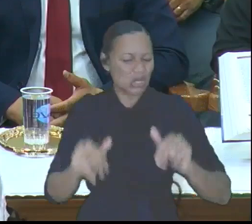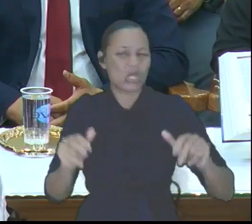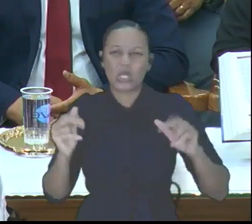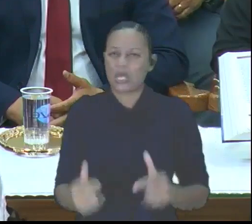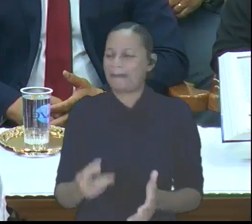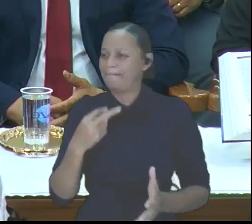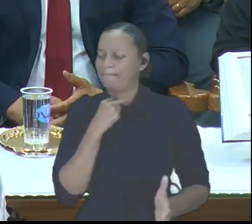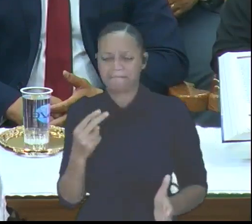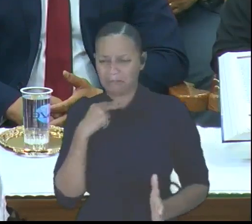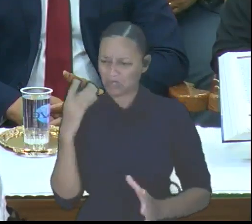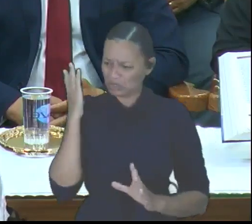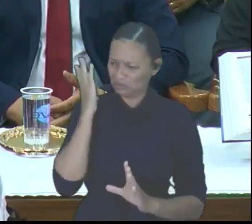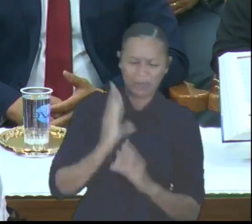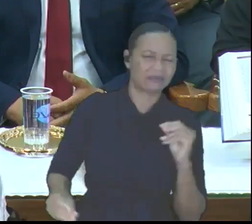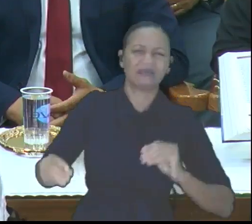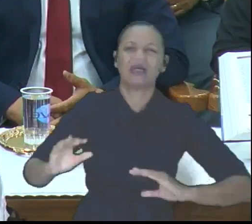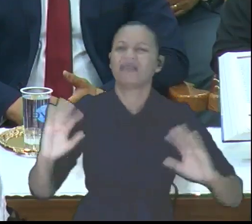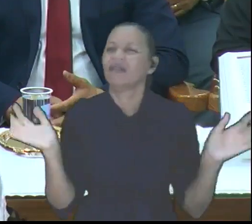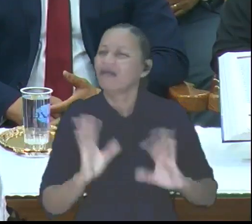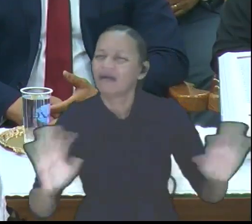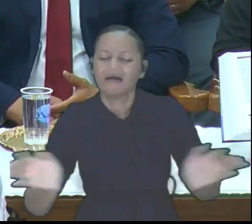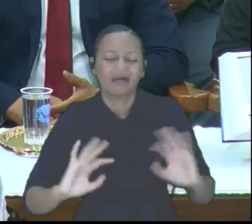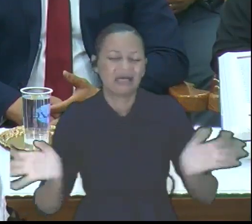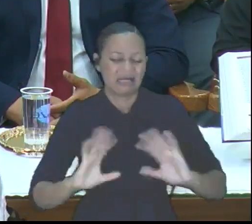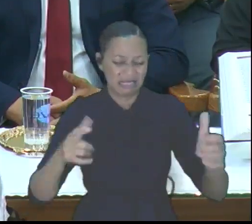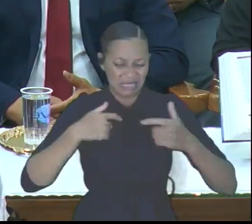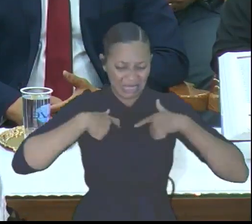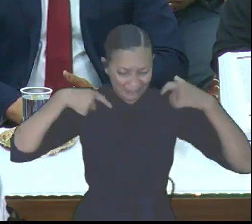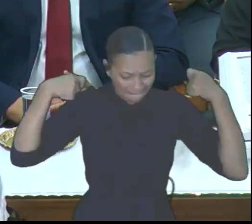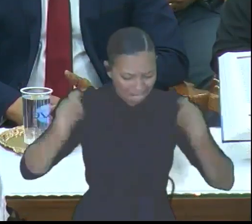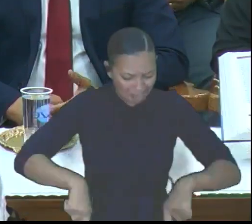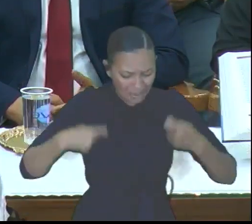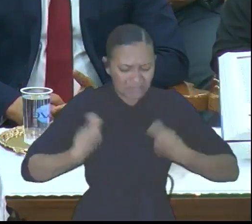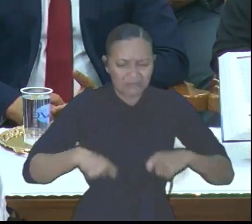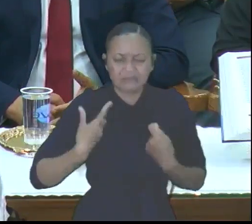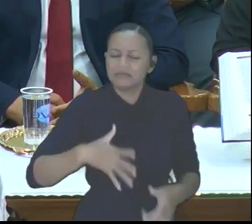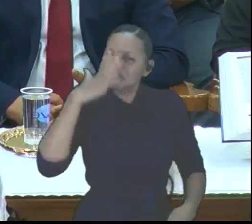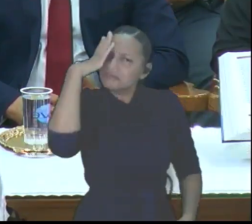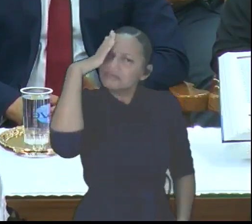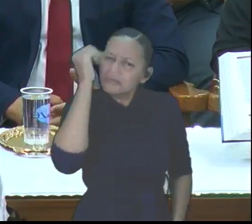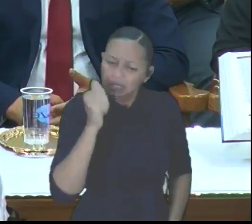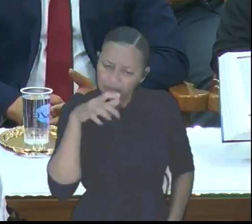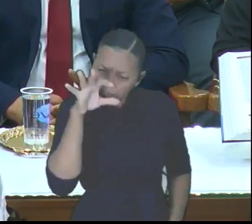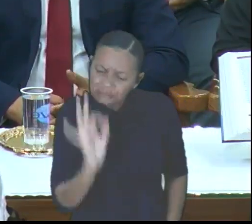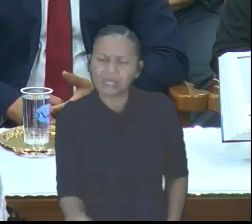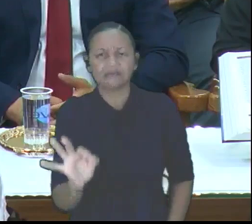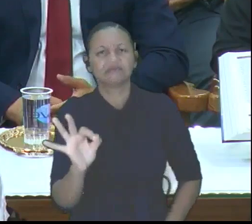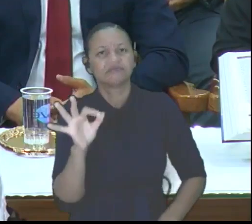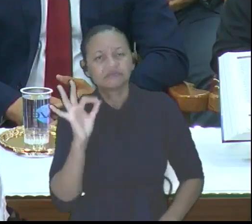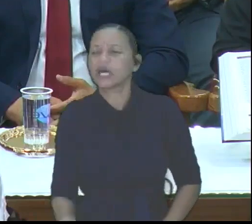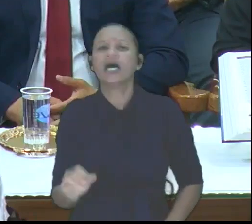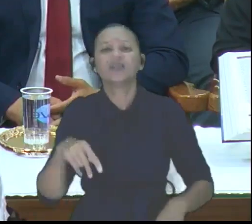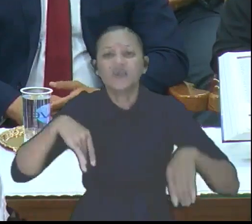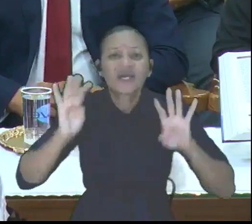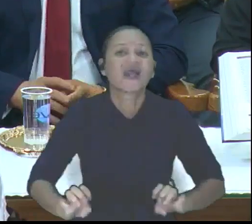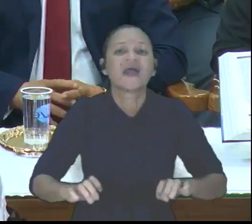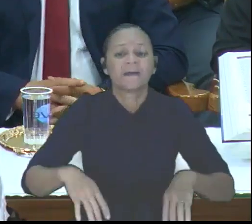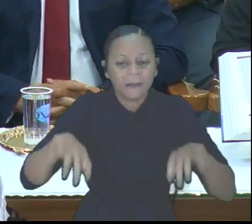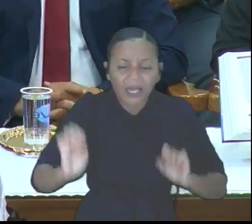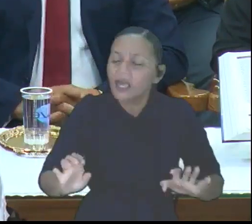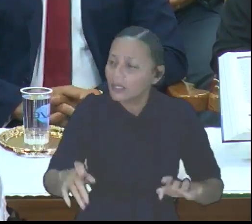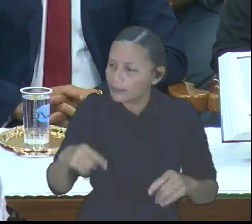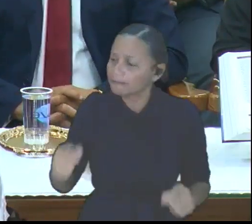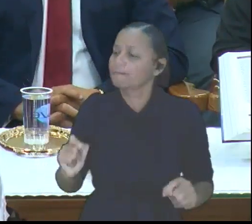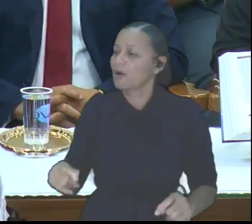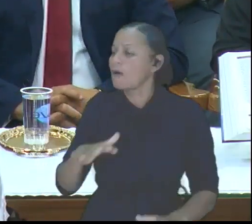pelo escape. Não, eu preciso saber escolher aquilo que é certo. Certo perante quem? Certo